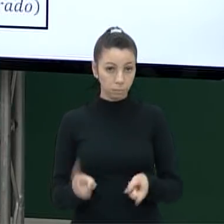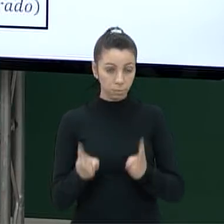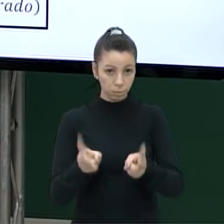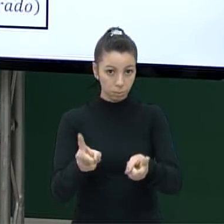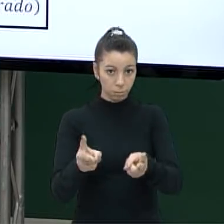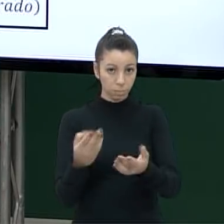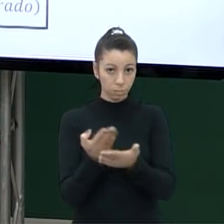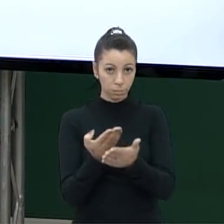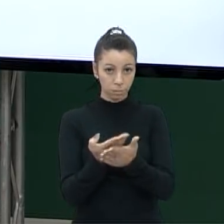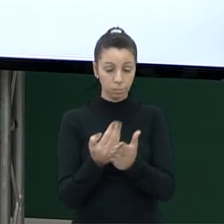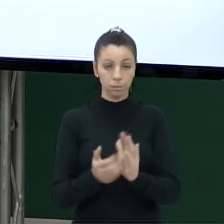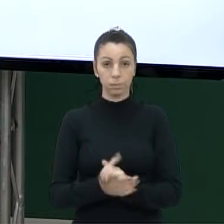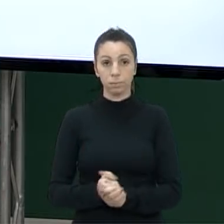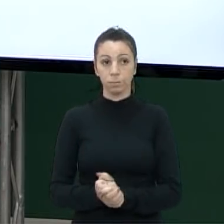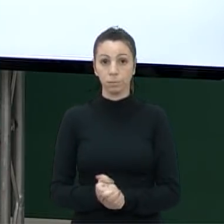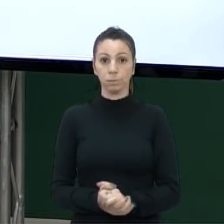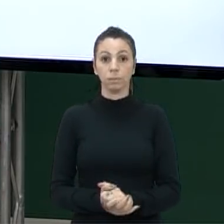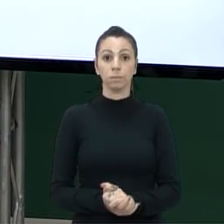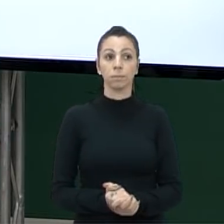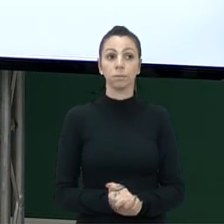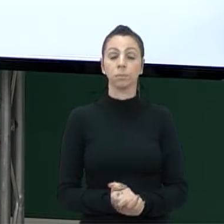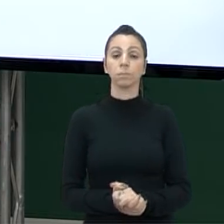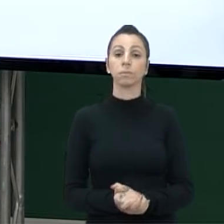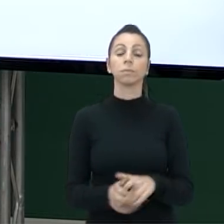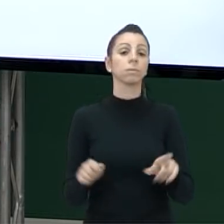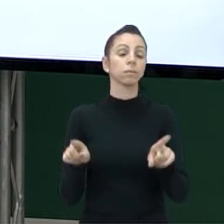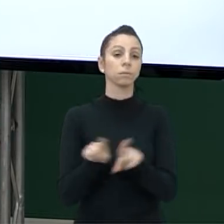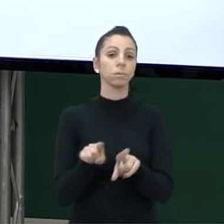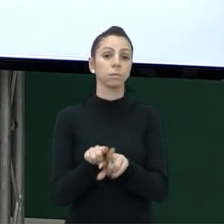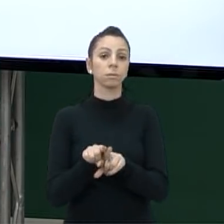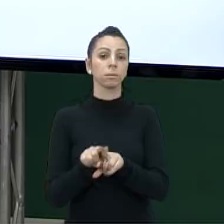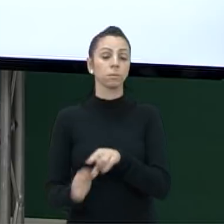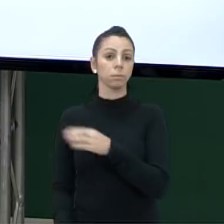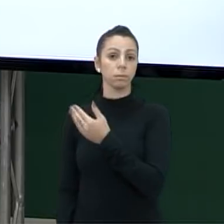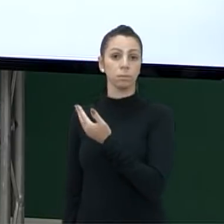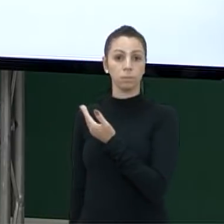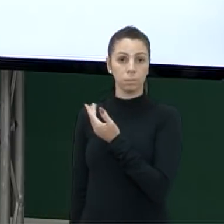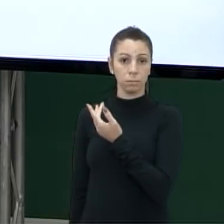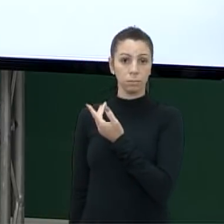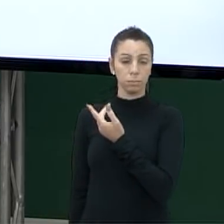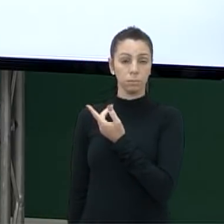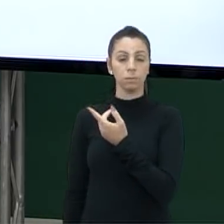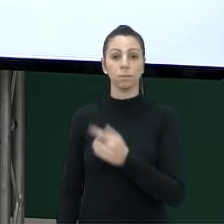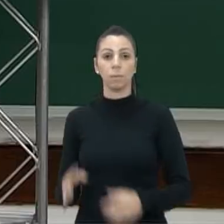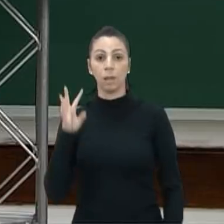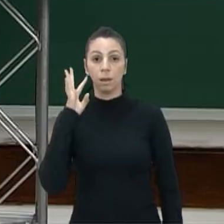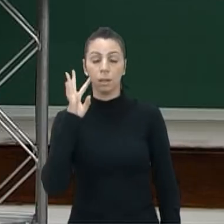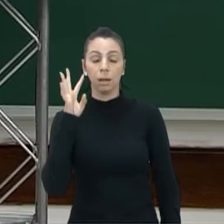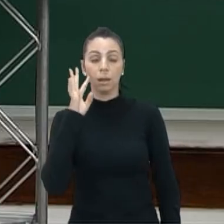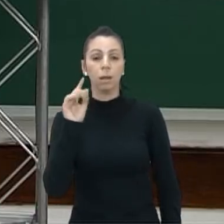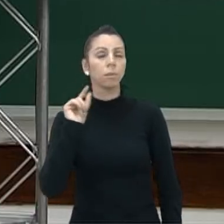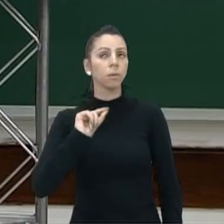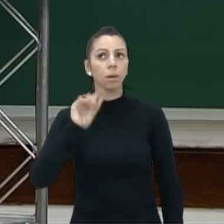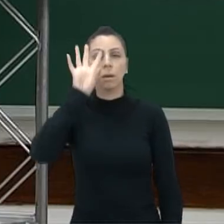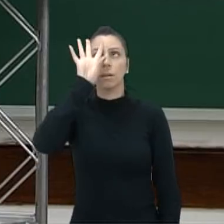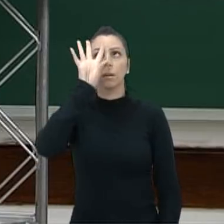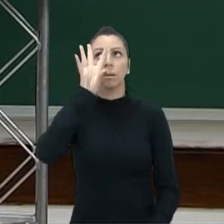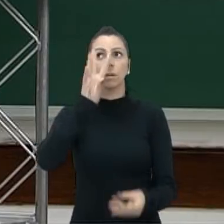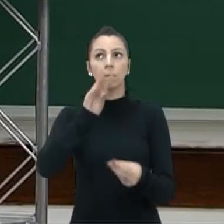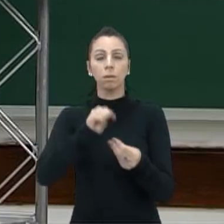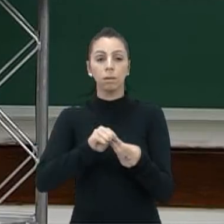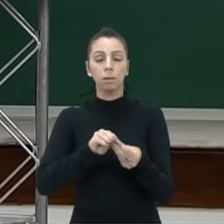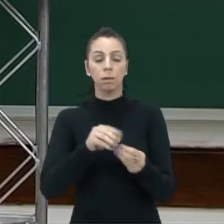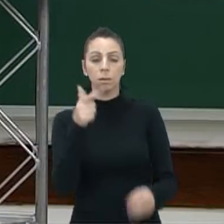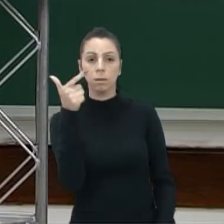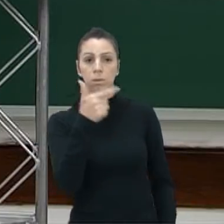nossos estudos. Nós também temos aqui uma coisa bastante legal, que nós associamos, né, a segunda